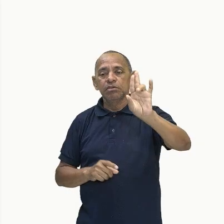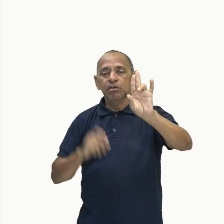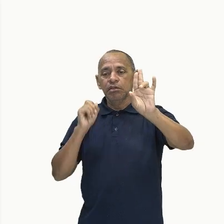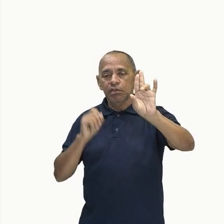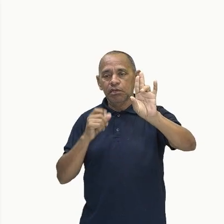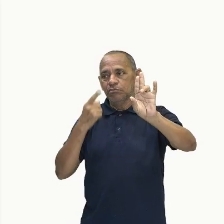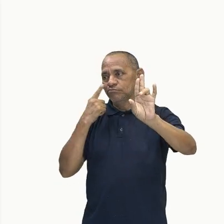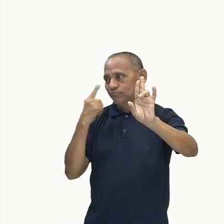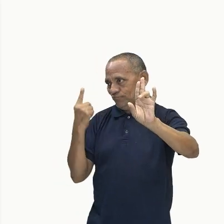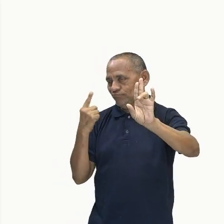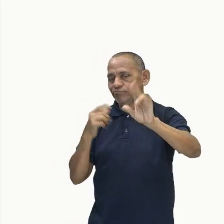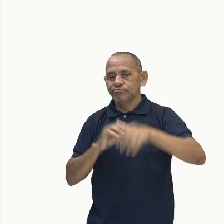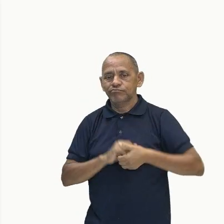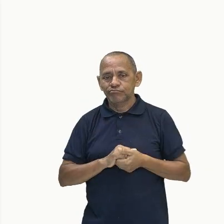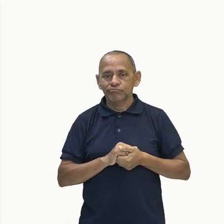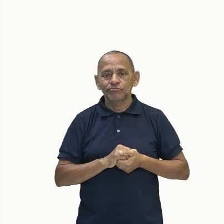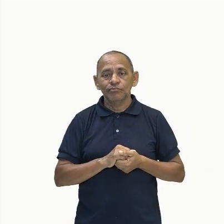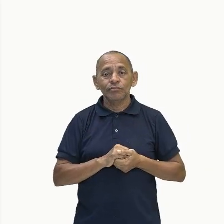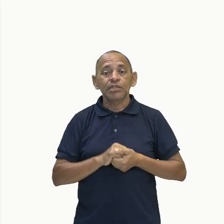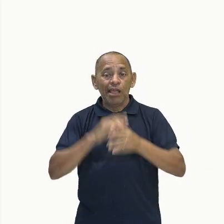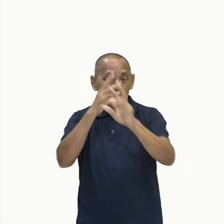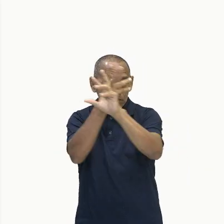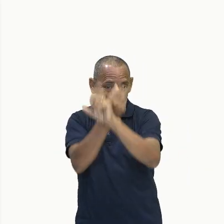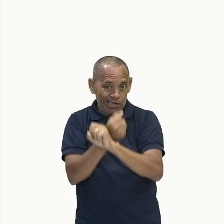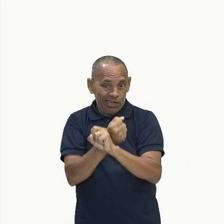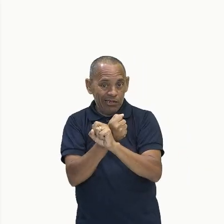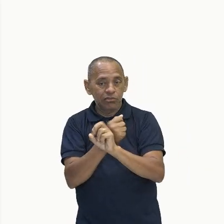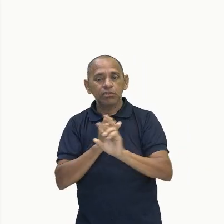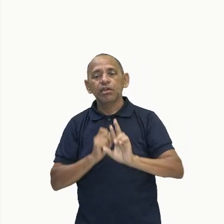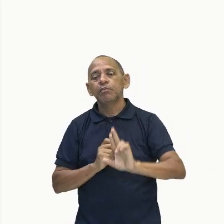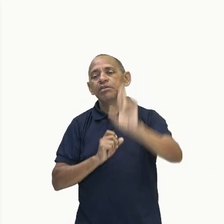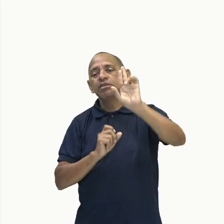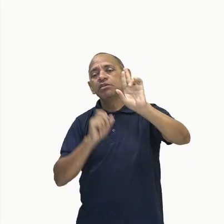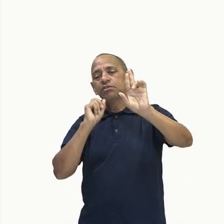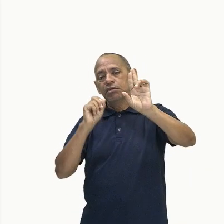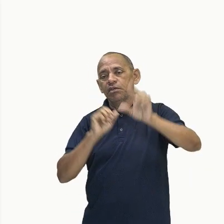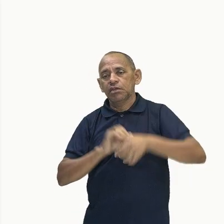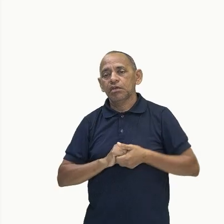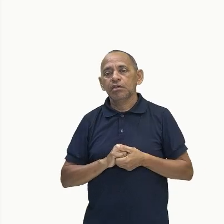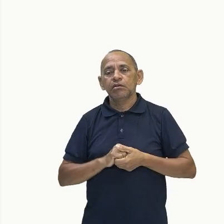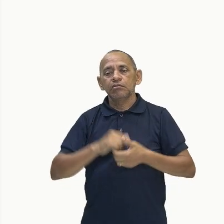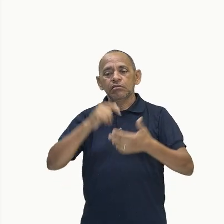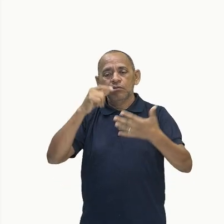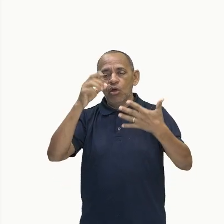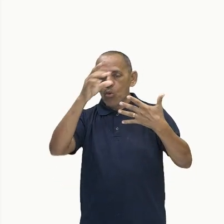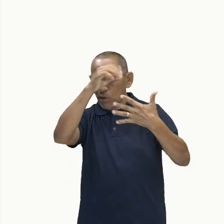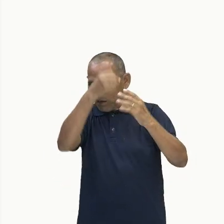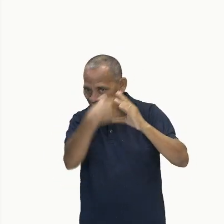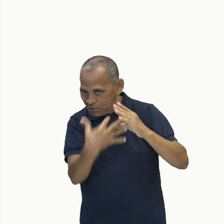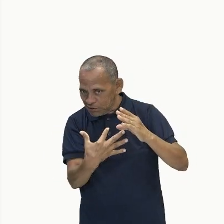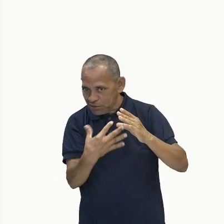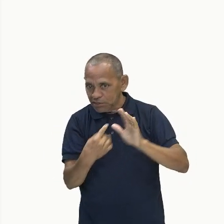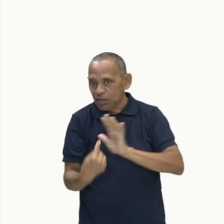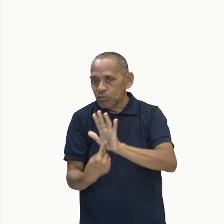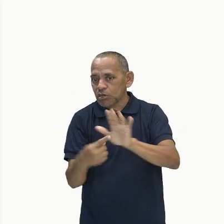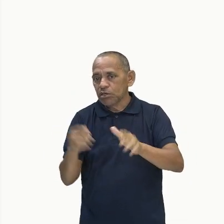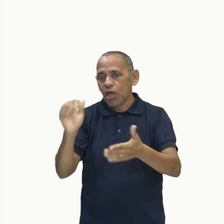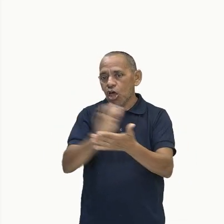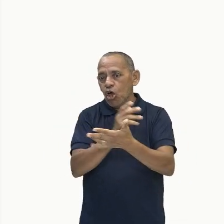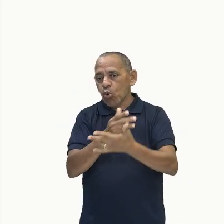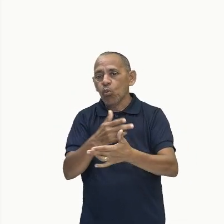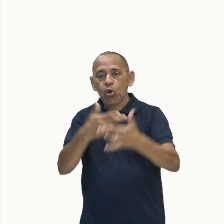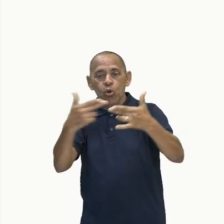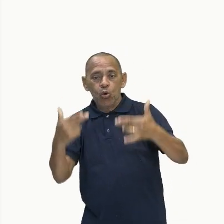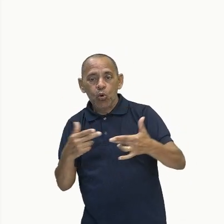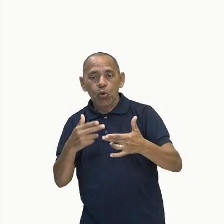brasilidade. Então, aqui esse cacto está representando, certo? Um elemento que vai designar aí algo relacionado